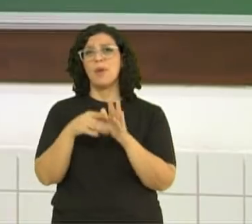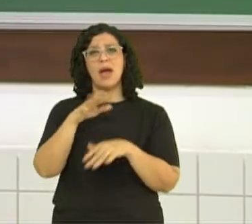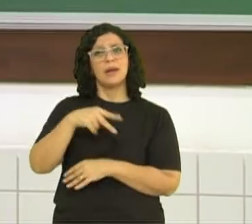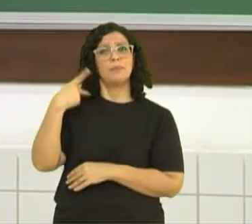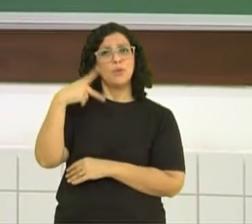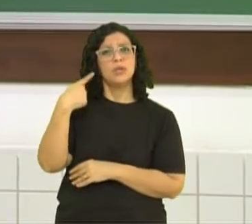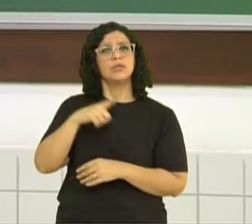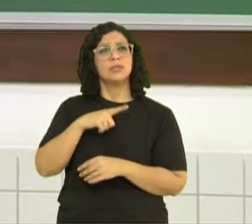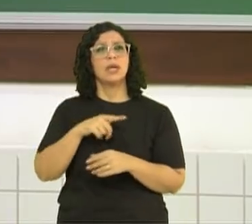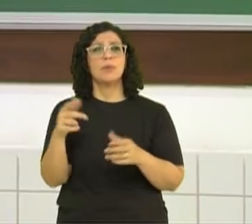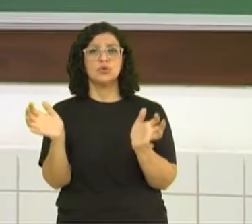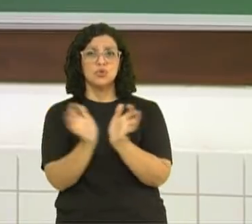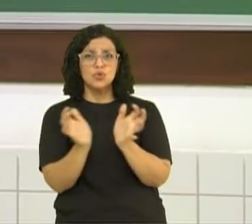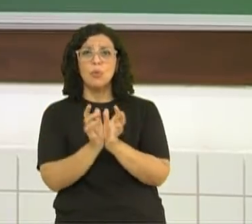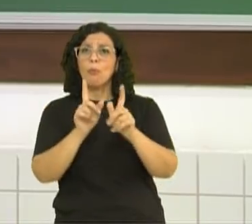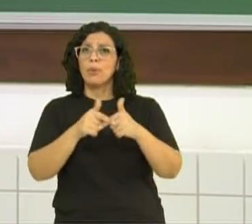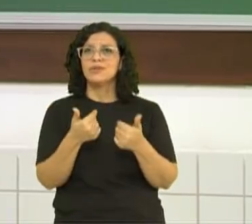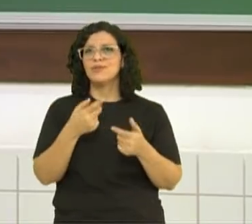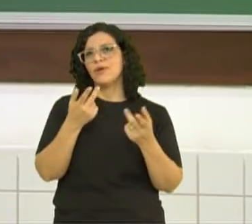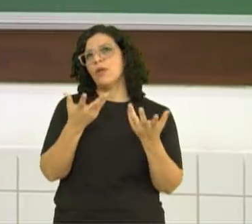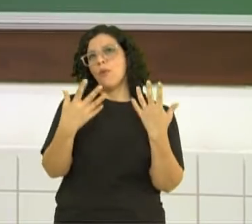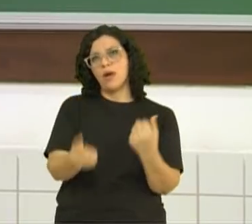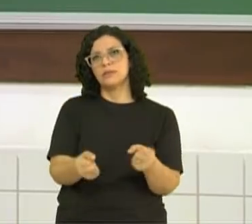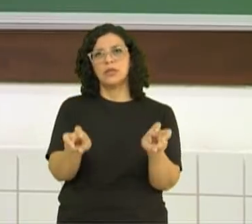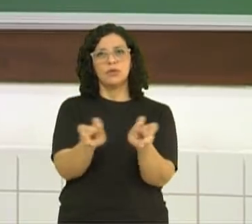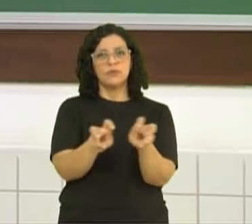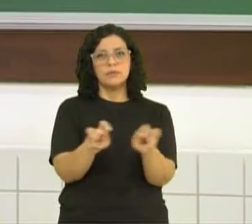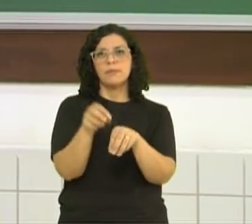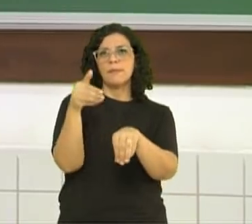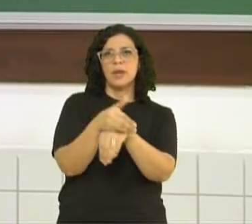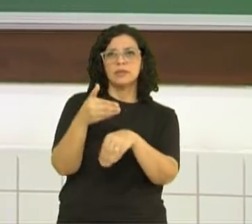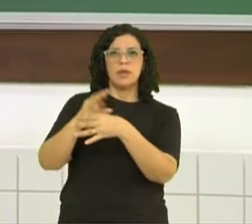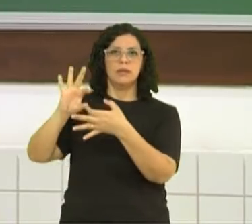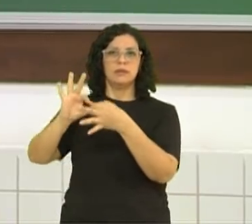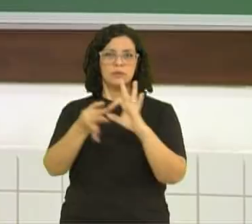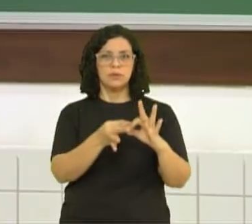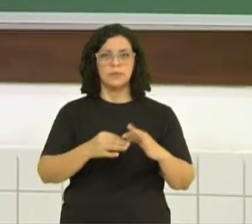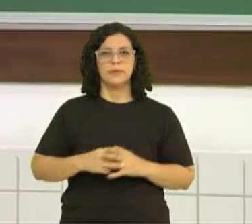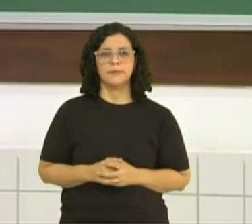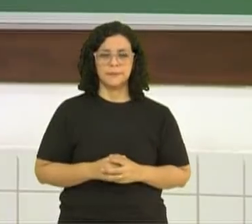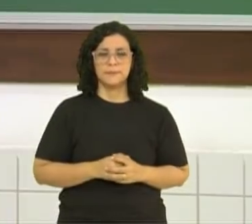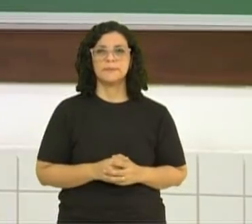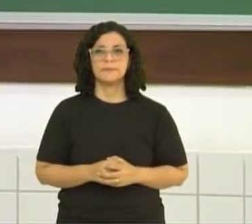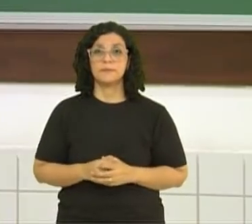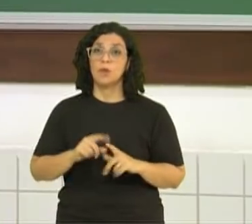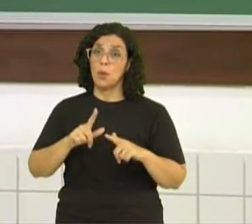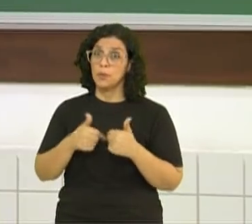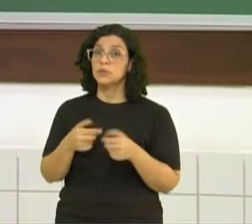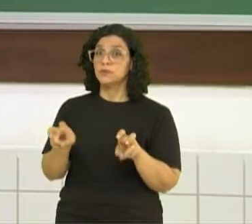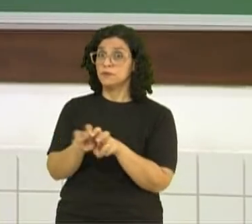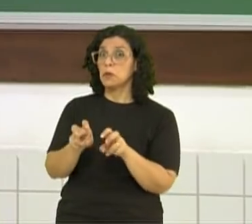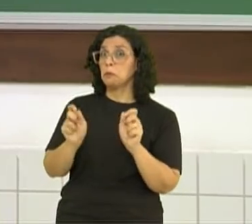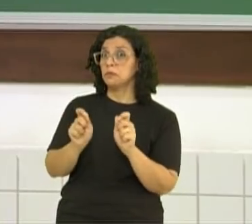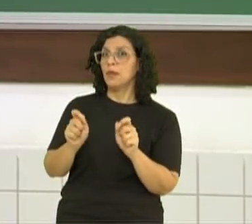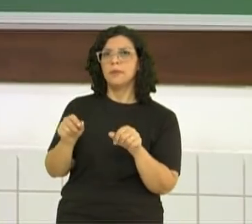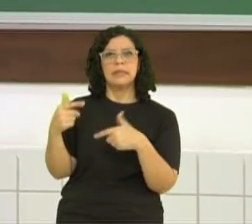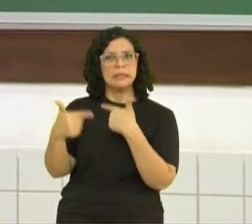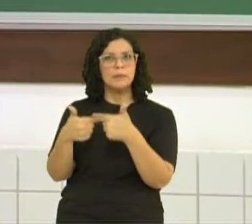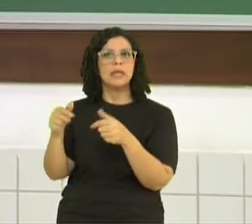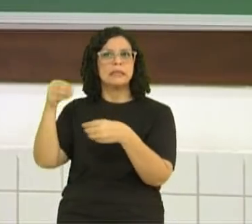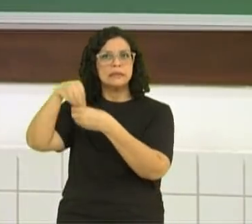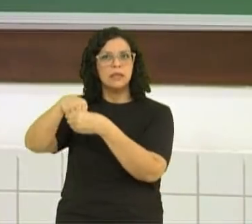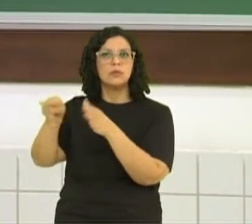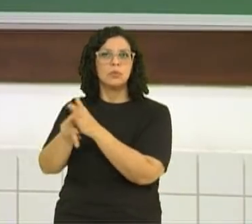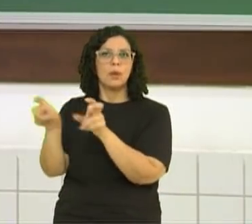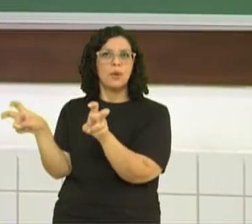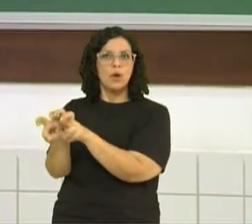que existem entre essas duas entidades que acaba deixando o futsal fora das Olimpíadas, né? Porque o futsal poderia ser uma modalidade olímpica, com certeza, né?